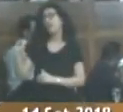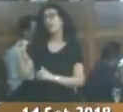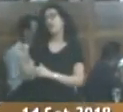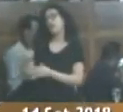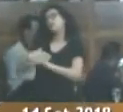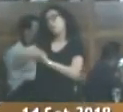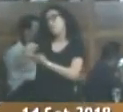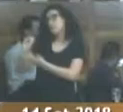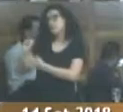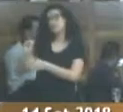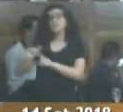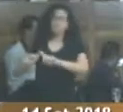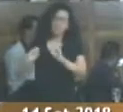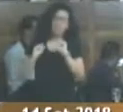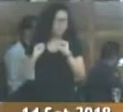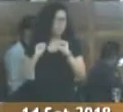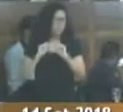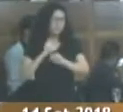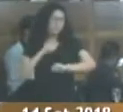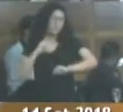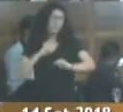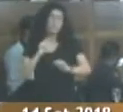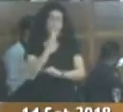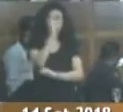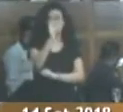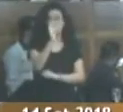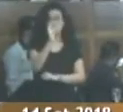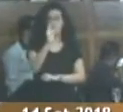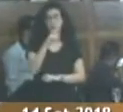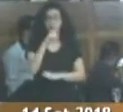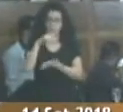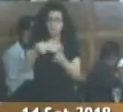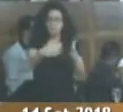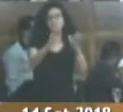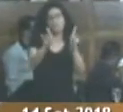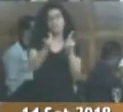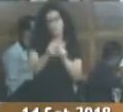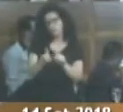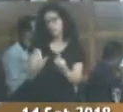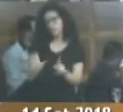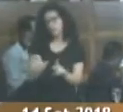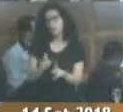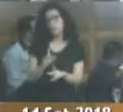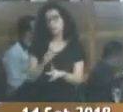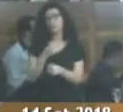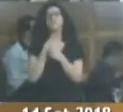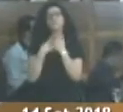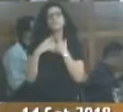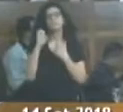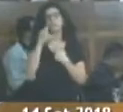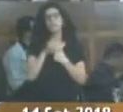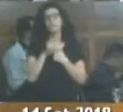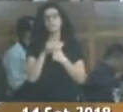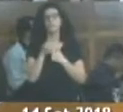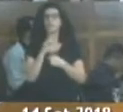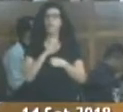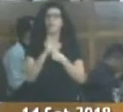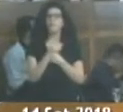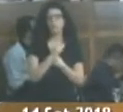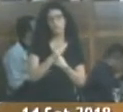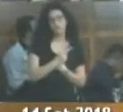pode estender isso para água doce sem problema nenhum, né? A ideia é colaborar com a preservação, tá?